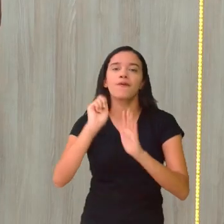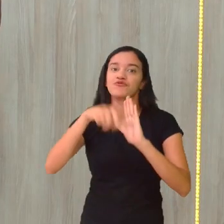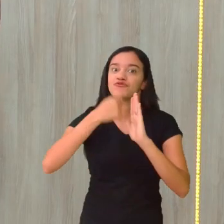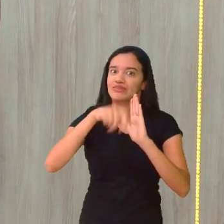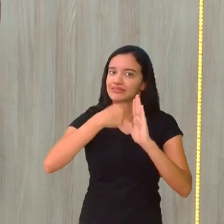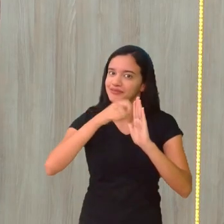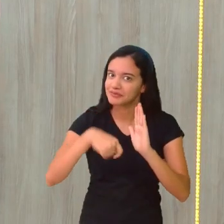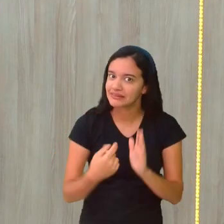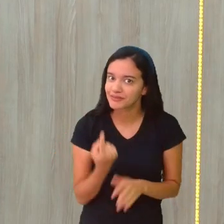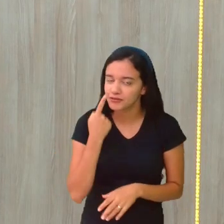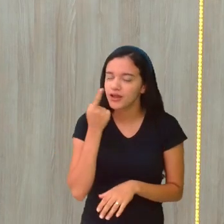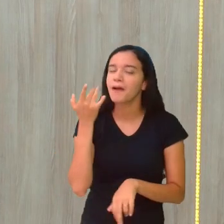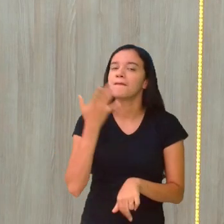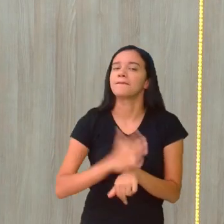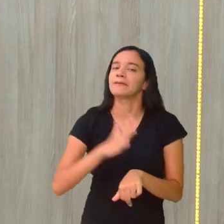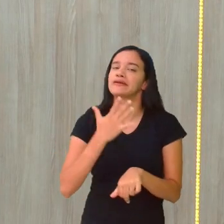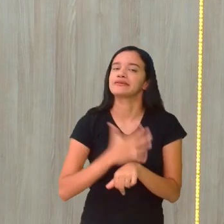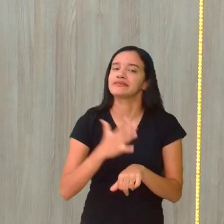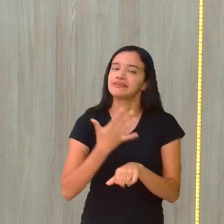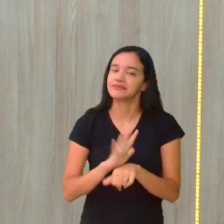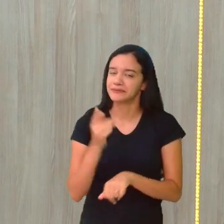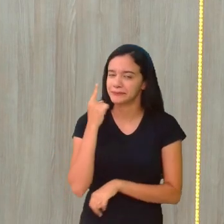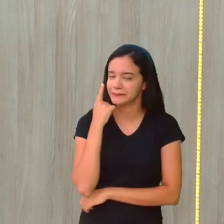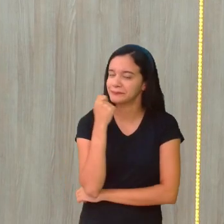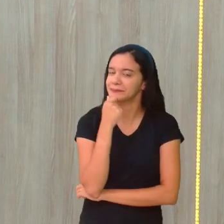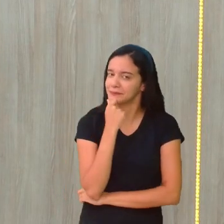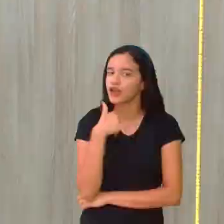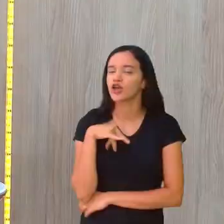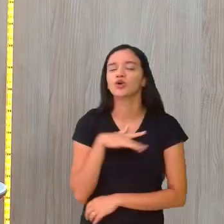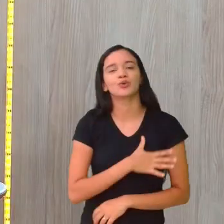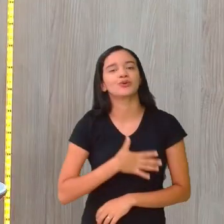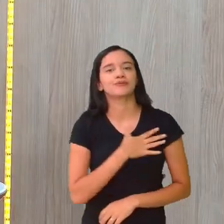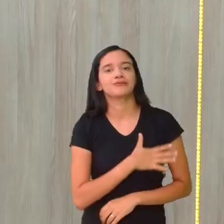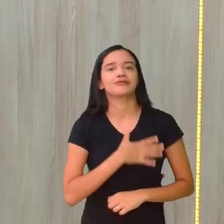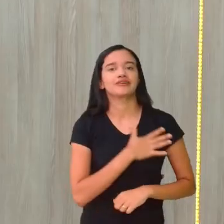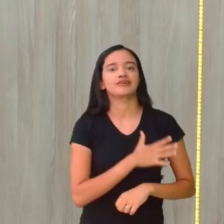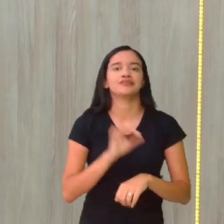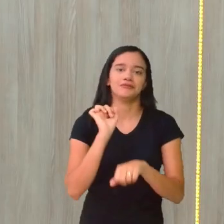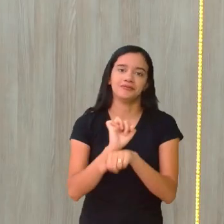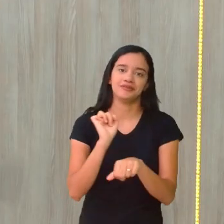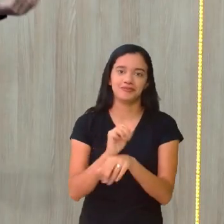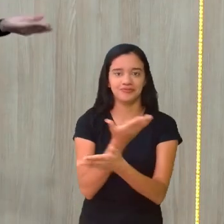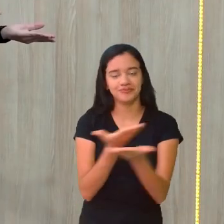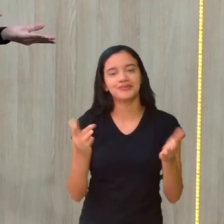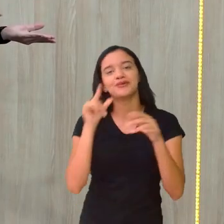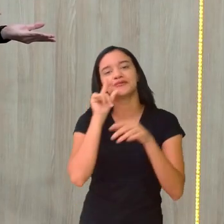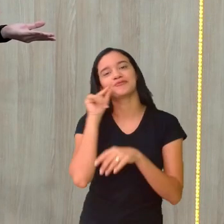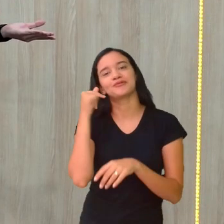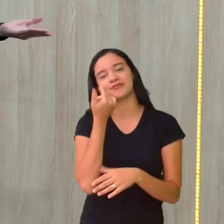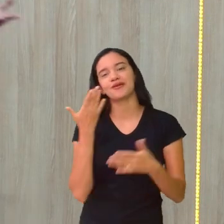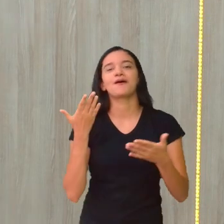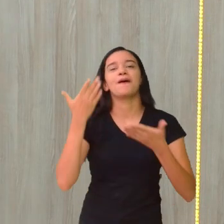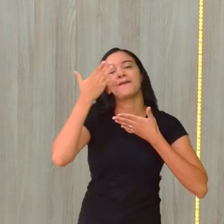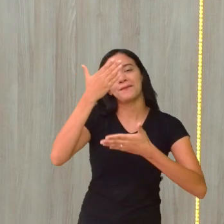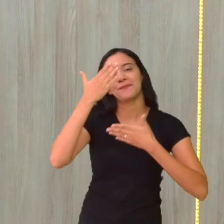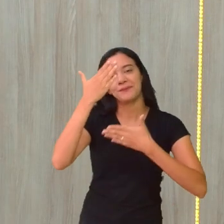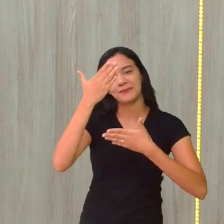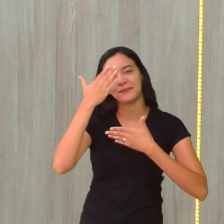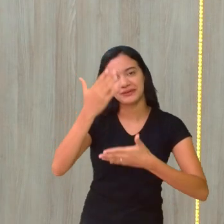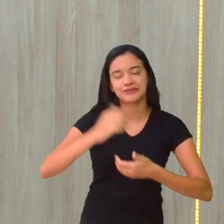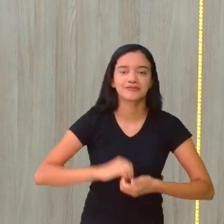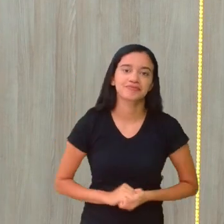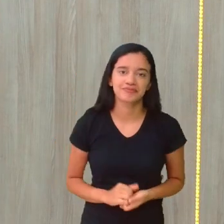hein, É, gente? praticando. Olha só. Gostei. Então esperamos vocês. Midian, muito obrigado.